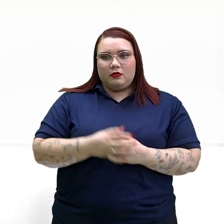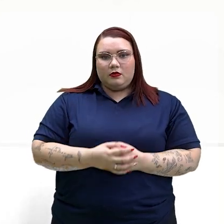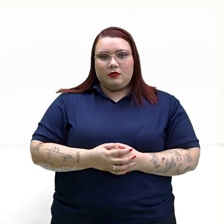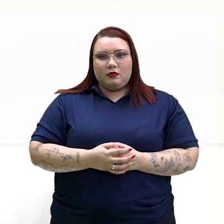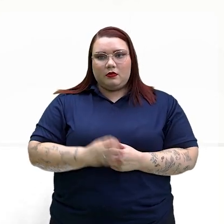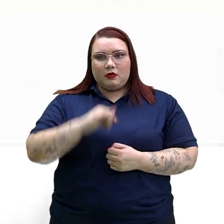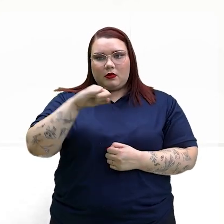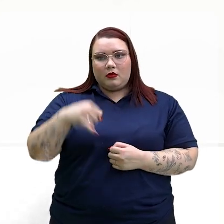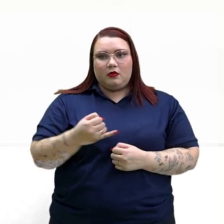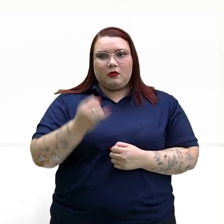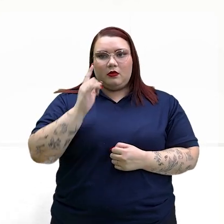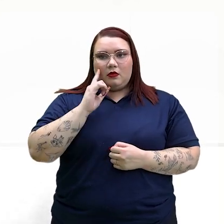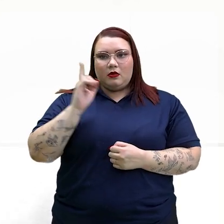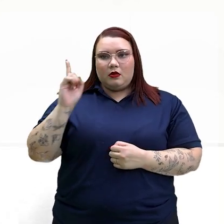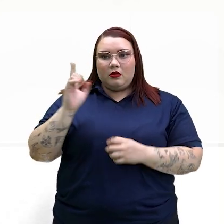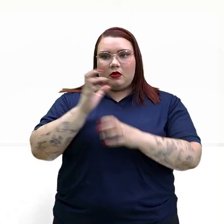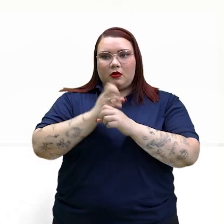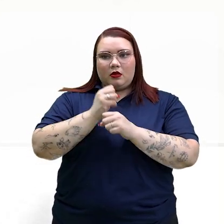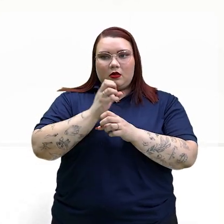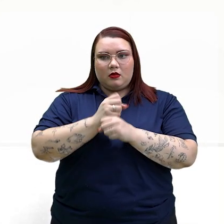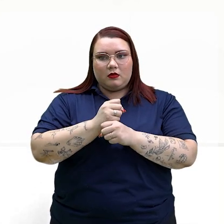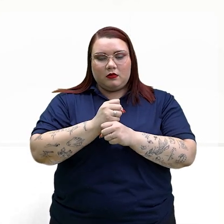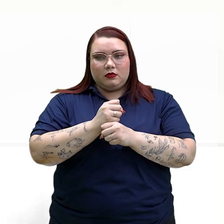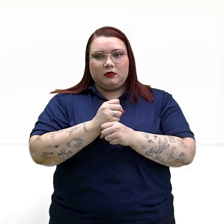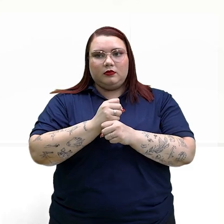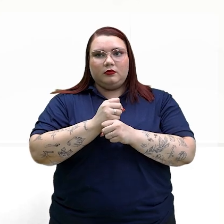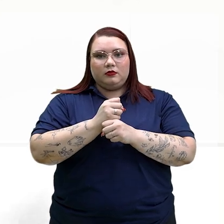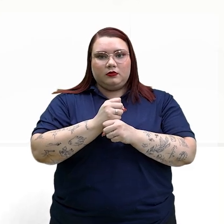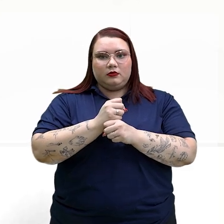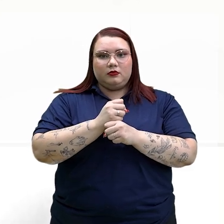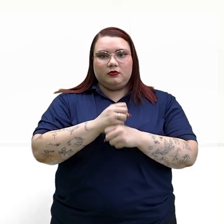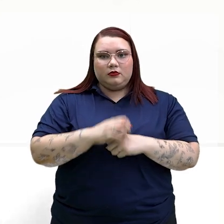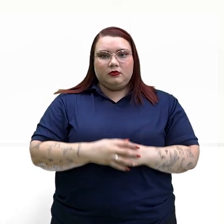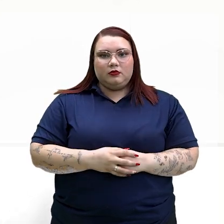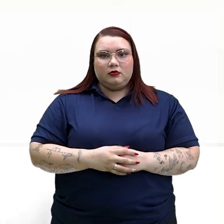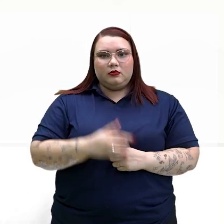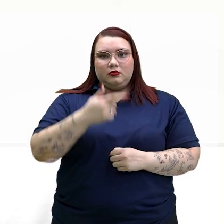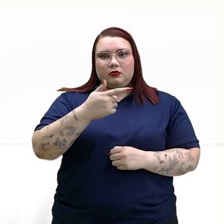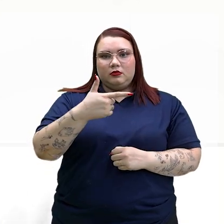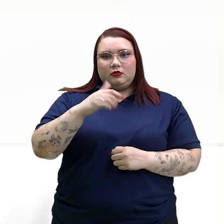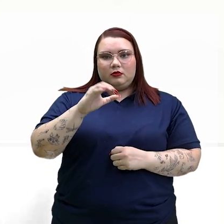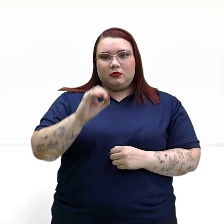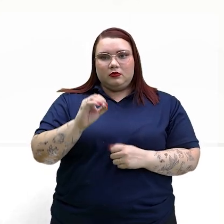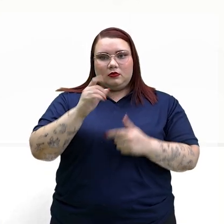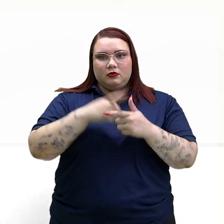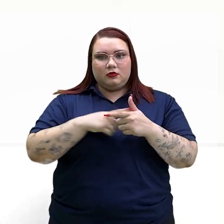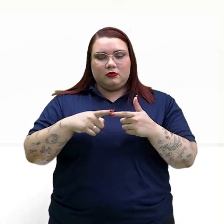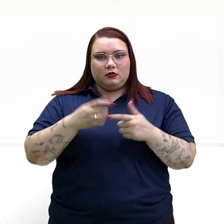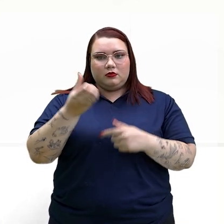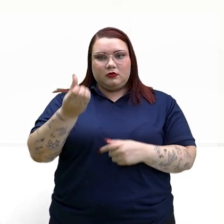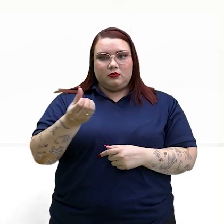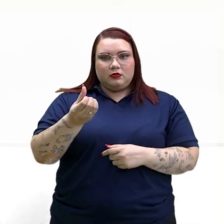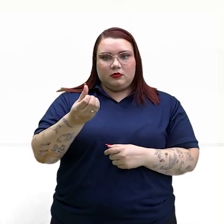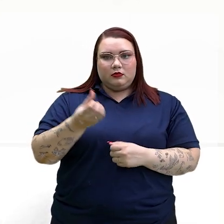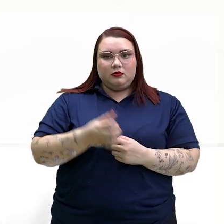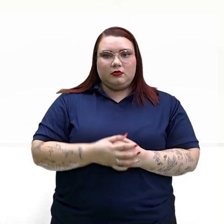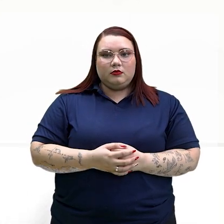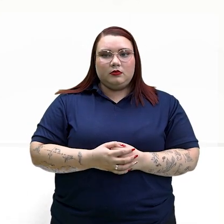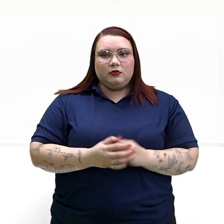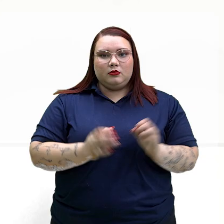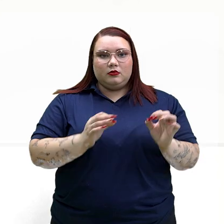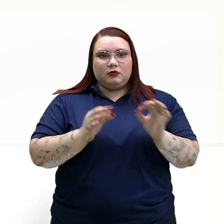vamos aproveitar aqui a nossa continha e aí vamos fazer aqui rapidinho 720 dividido por 6,